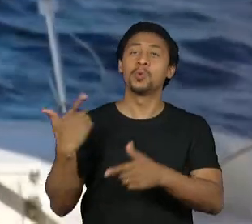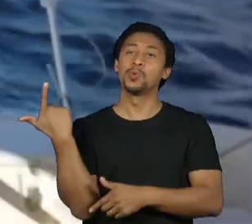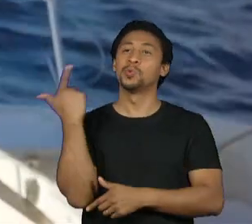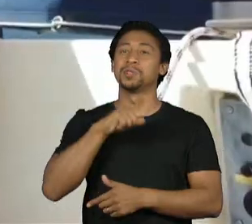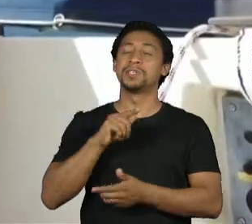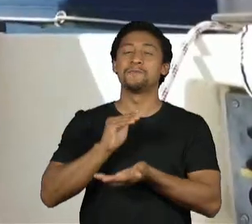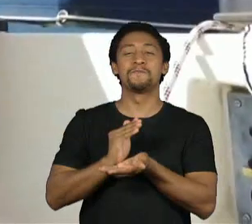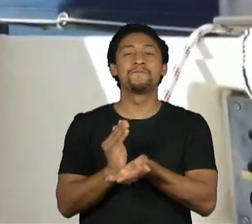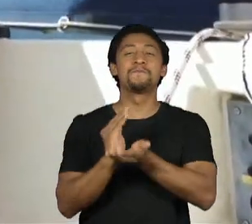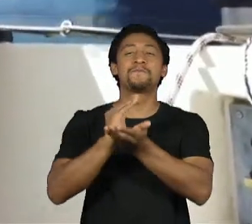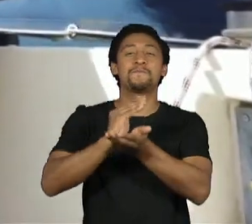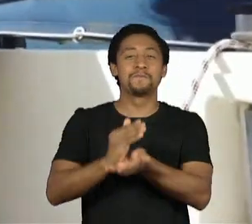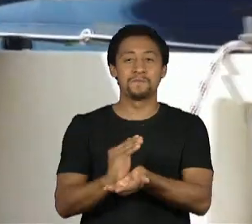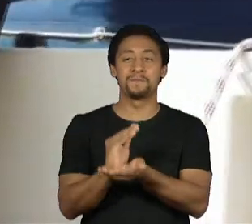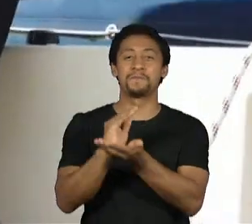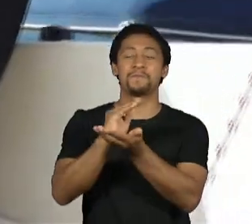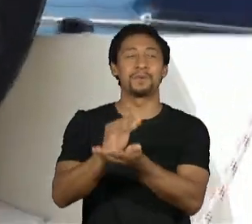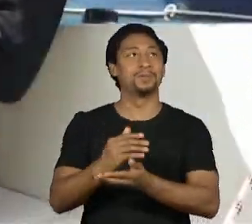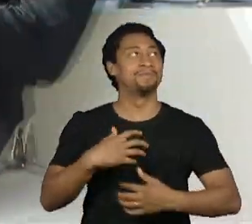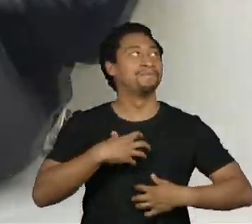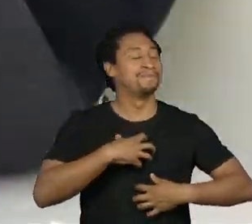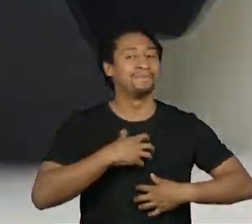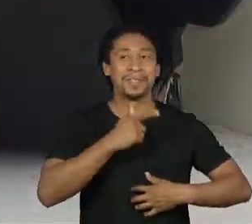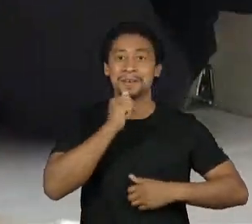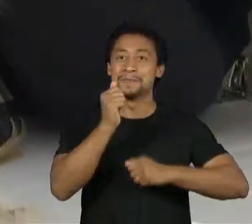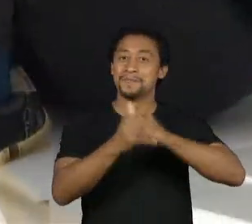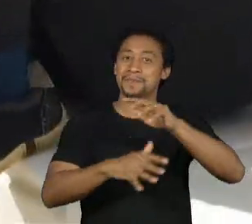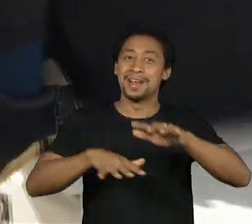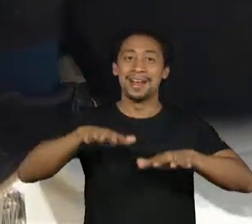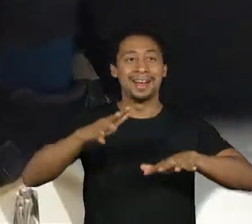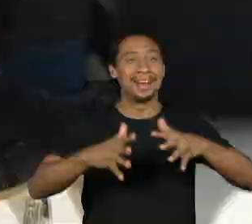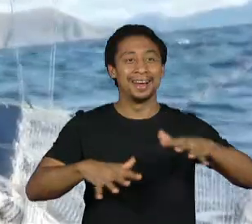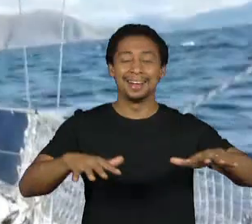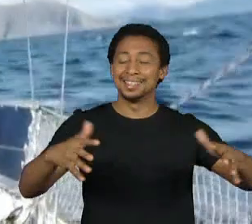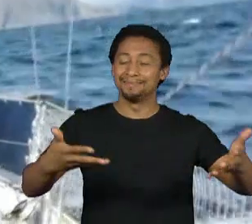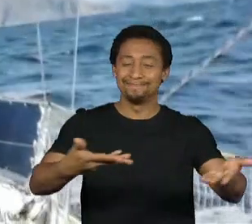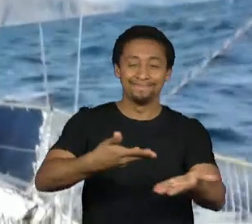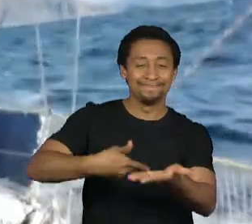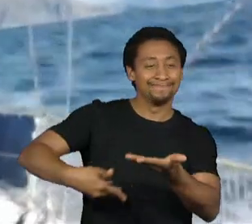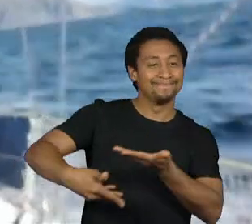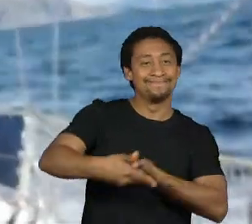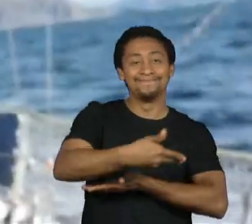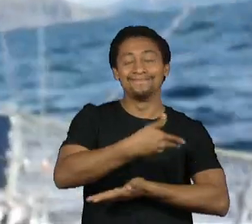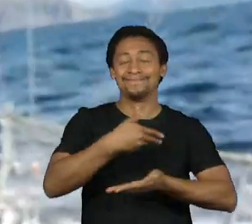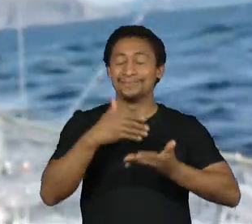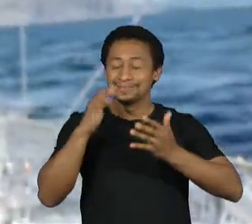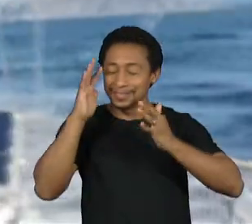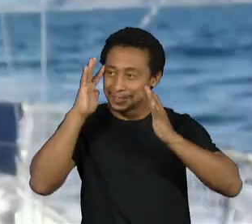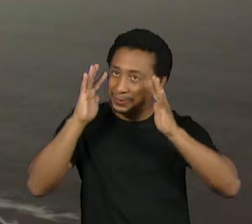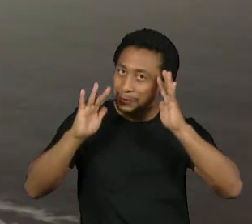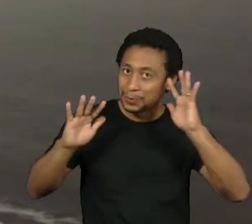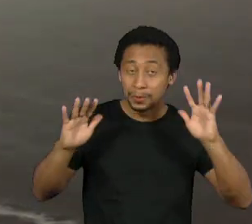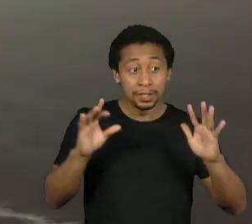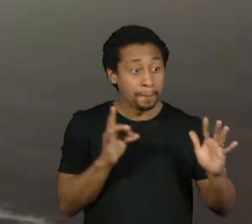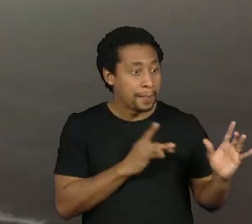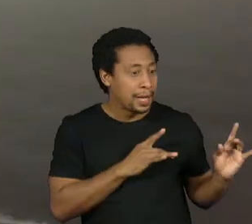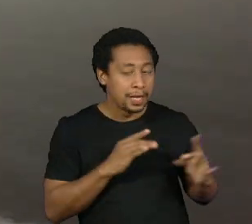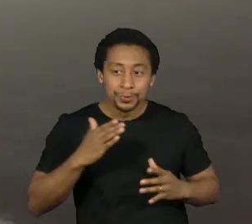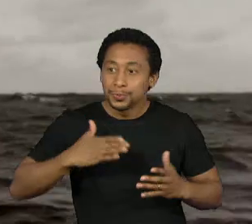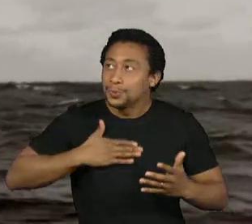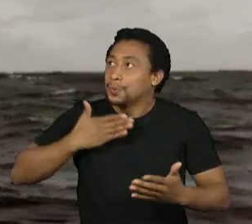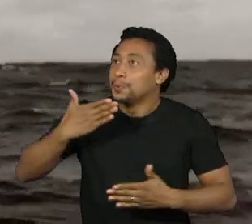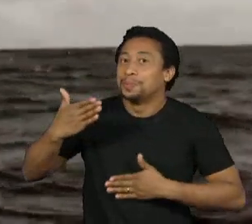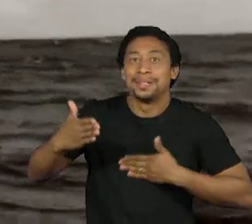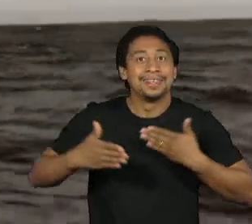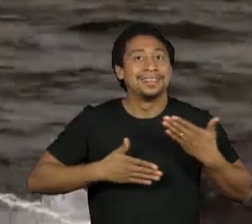gostaria. Desfrutar a imensidão dos mares e oceanos, navegar por sonhos, medos e surpresas.